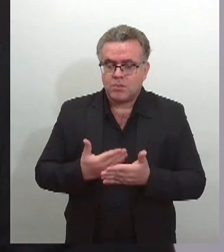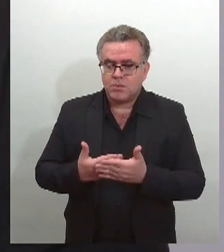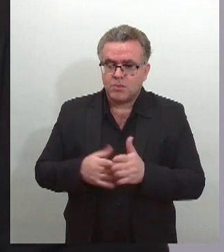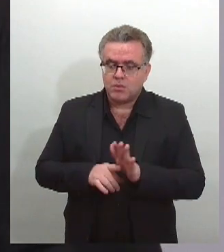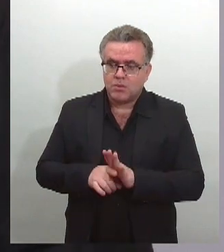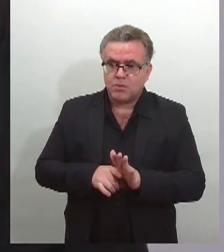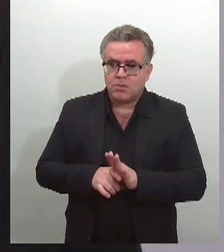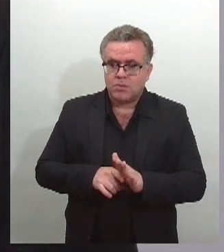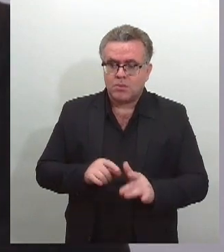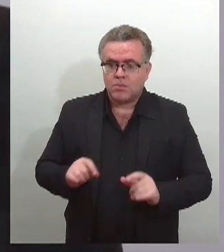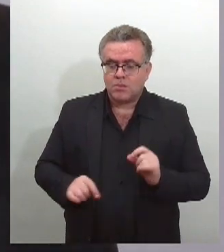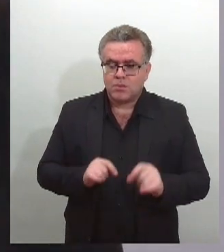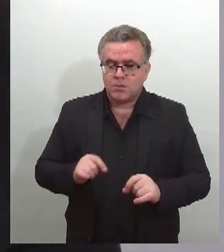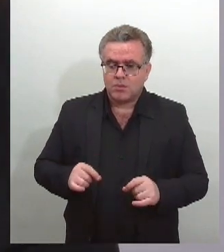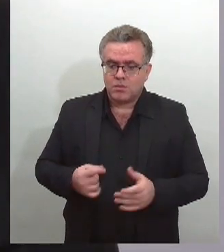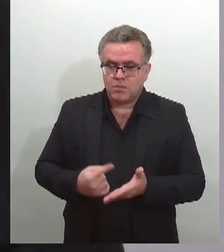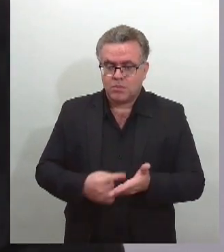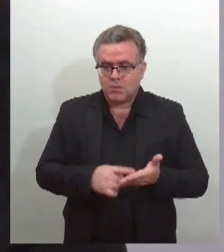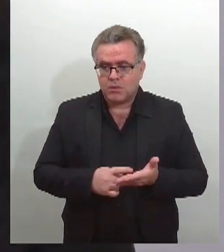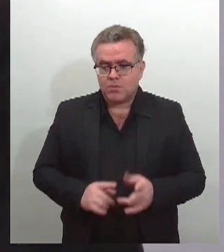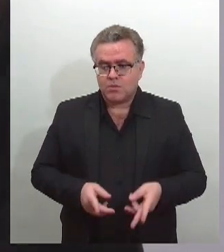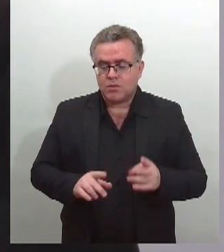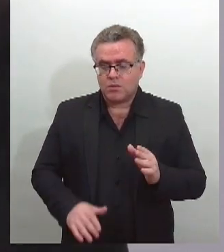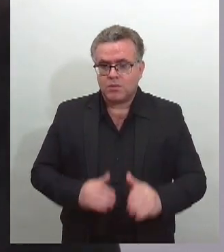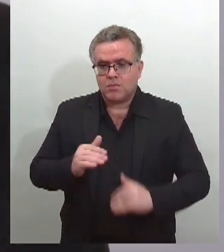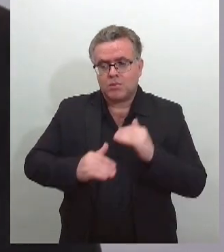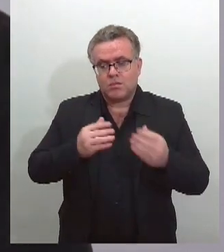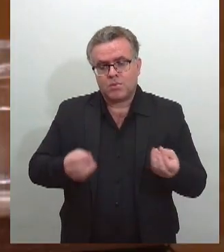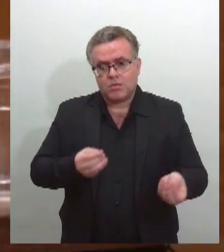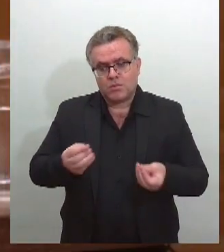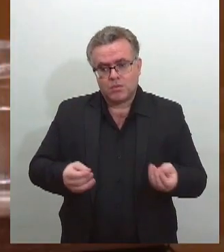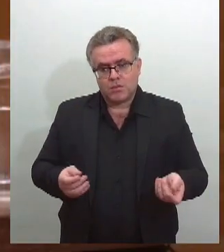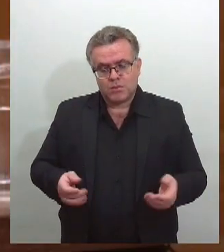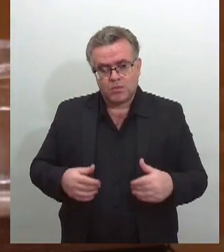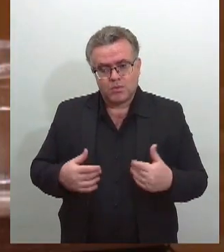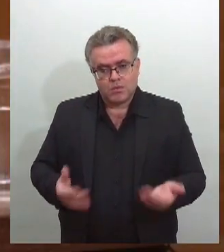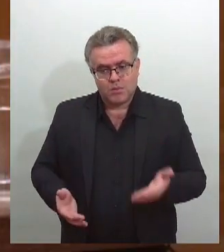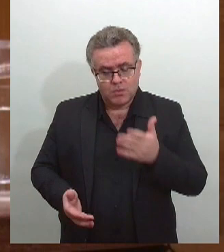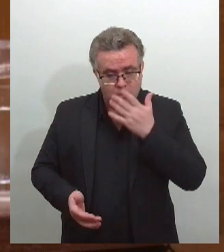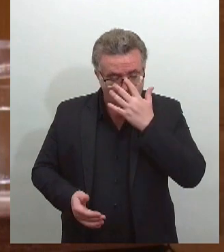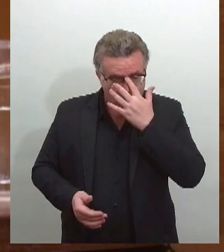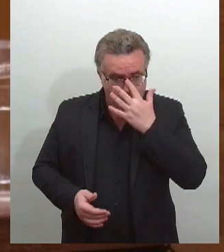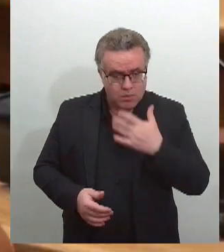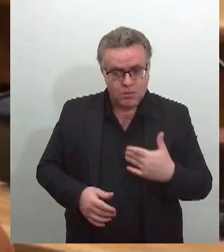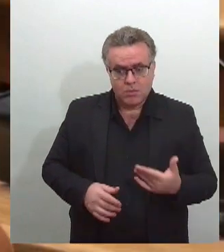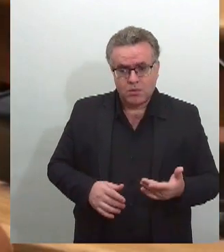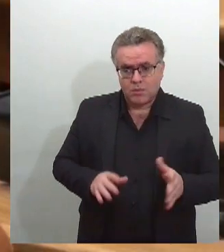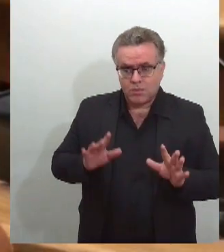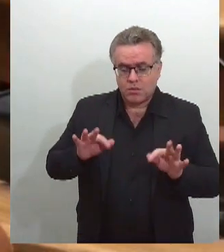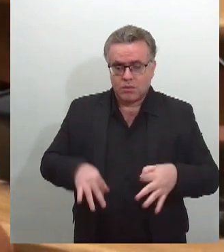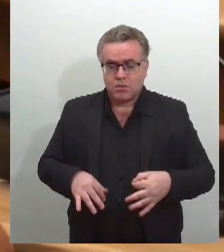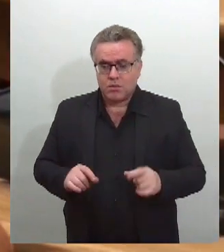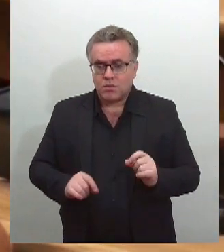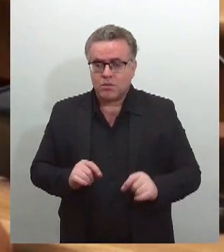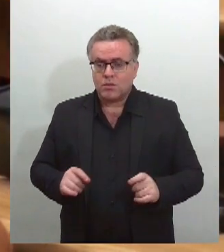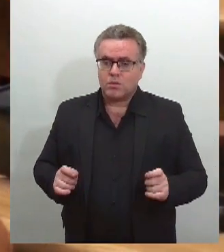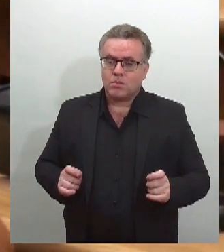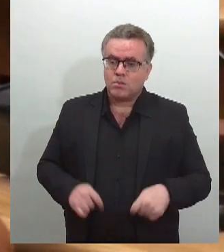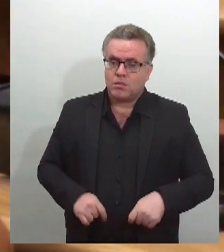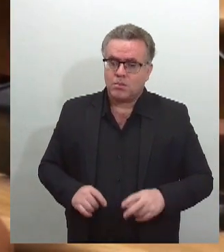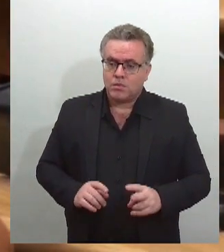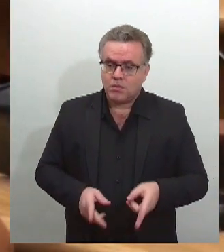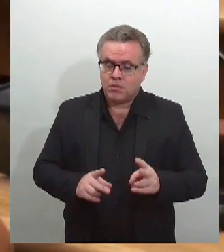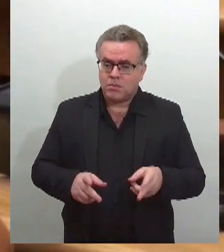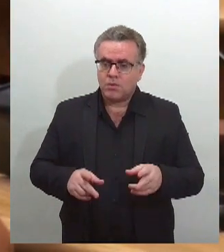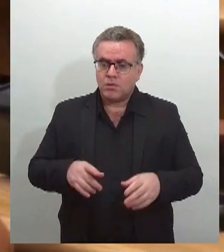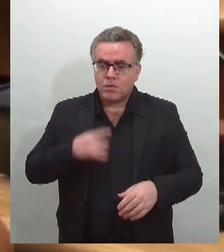e contribui muito no crescimento da renda e também do crescimento econômico do nosso estado. Ao final das palestras, os deputados parabenizaram o autor